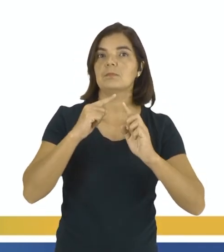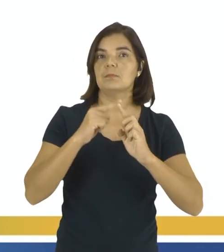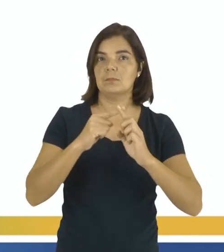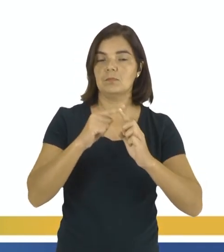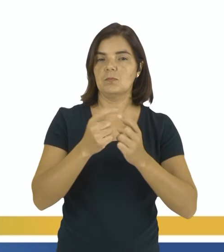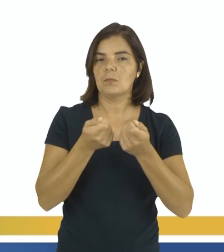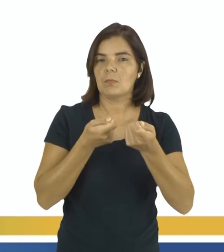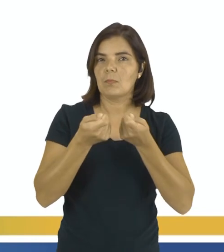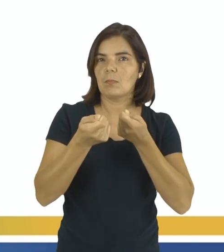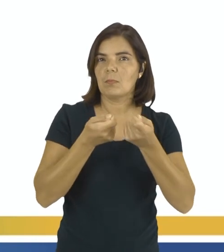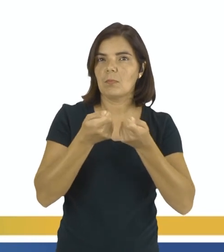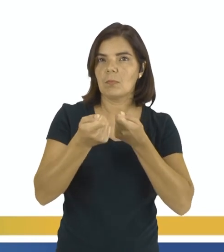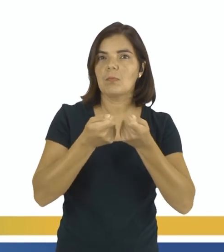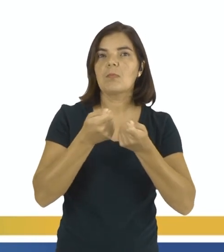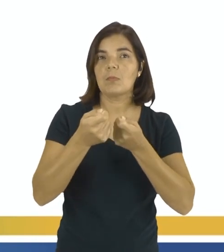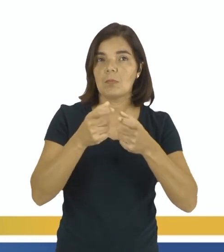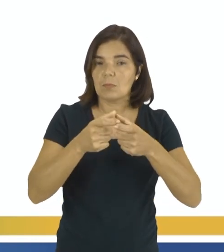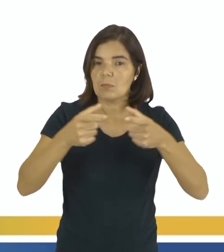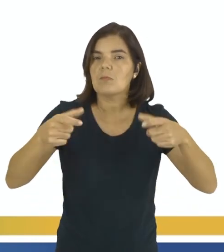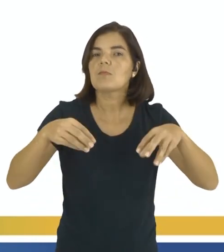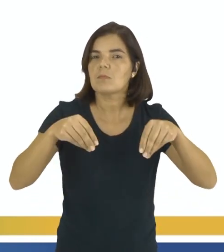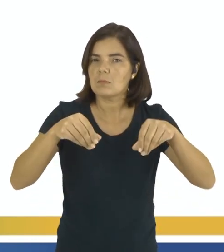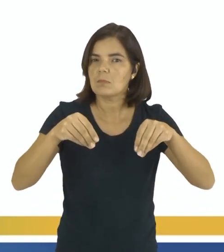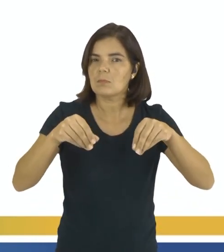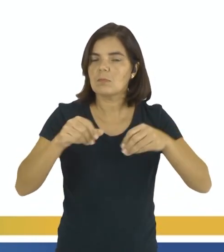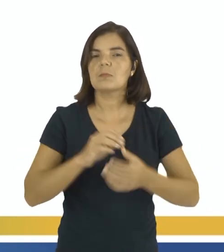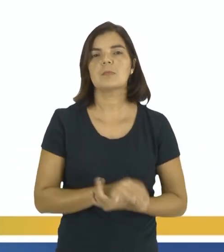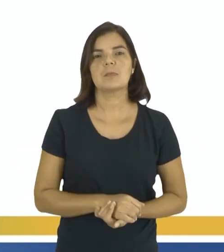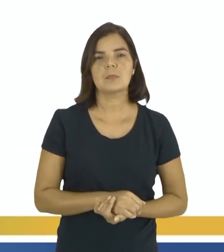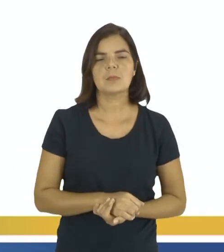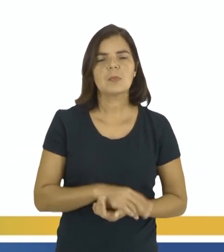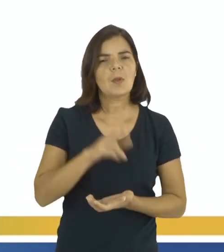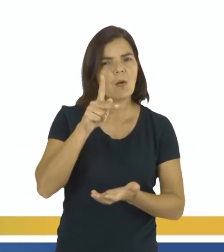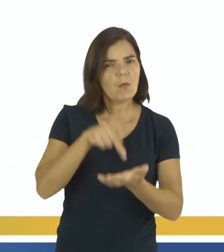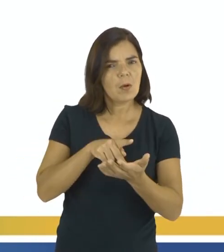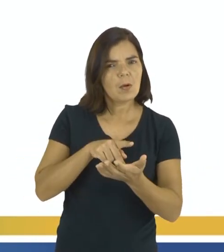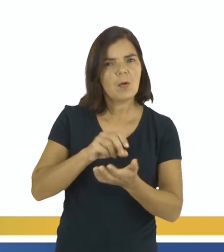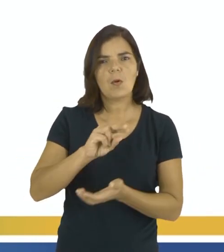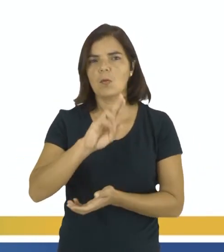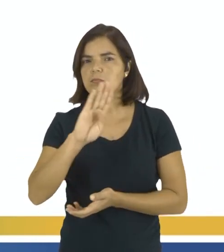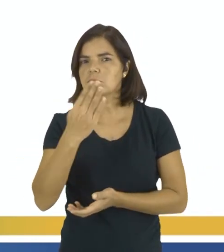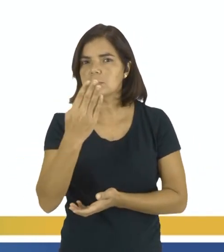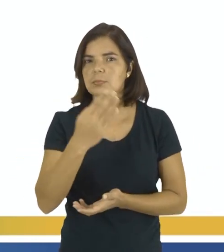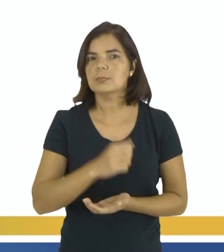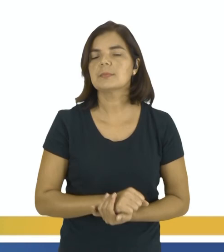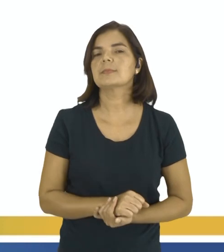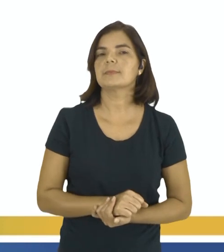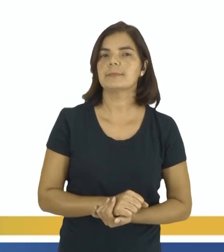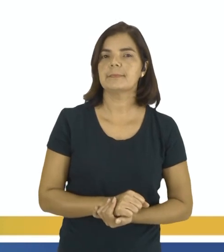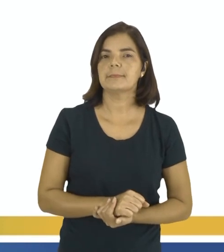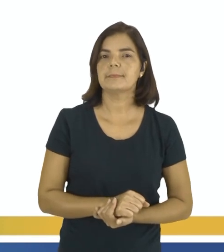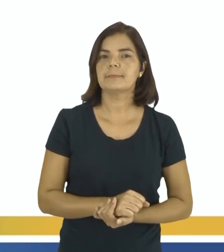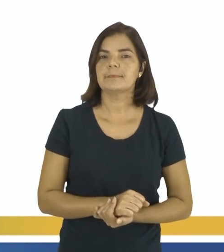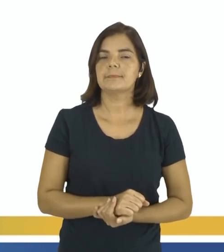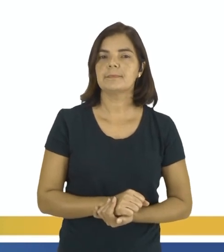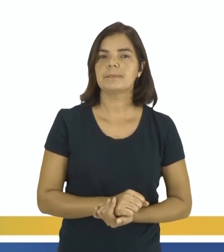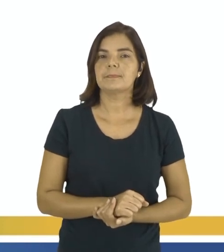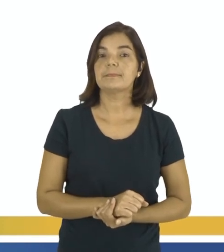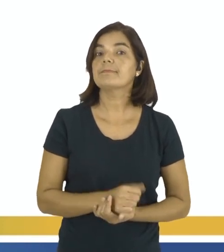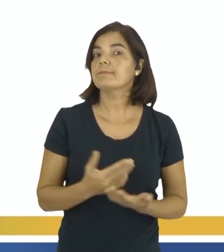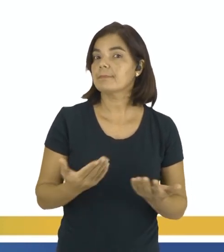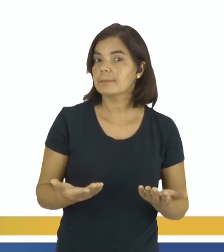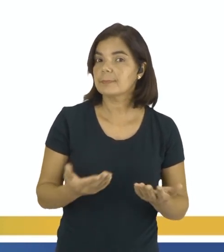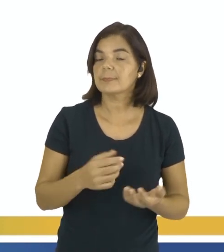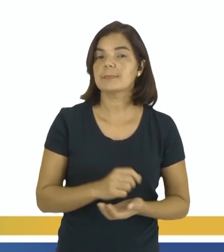exercia controle sobre grandes extensões de terra? Isso é verdadeiro ou falso, pessoal? E